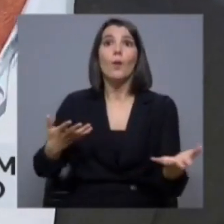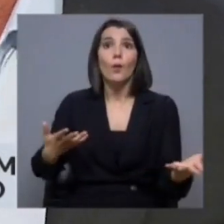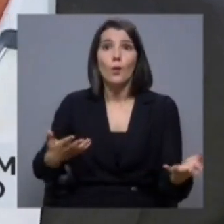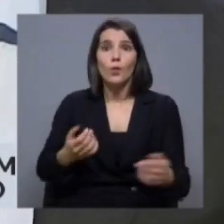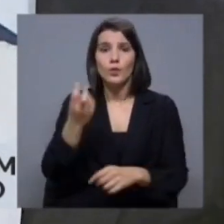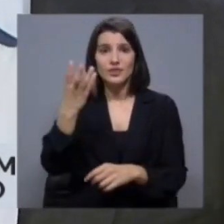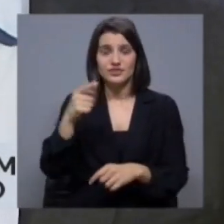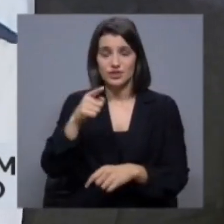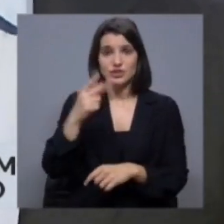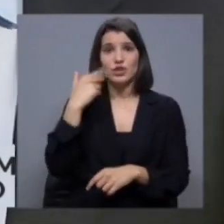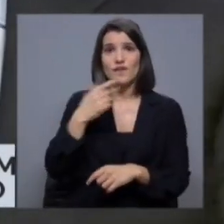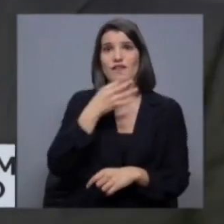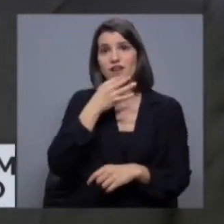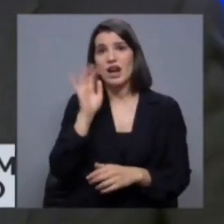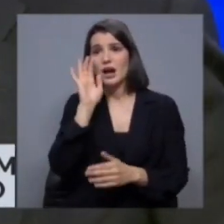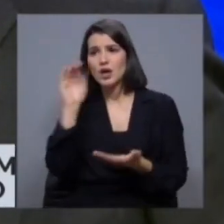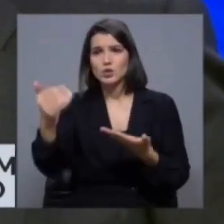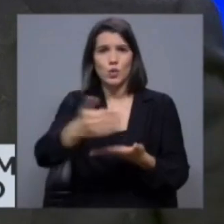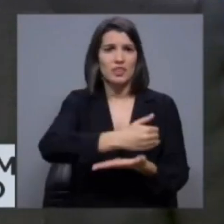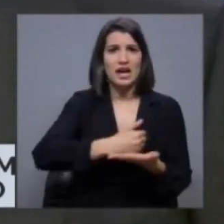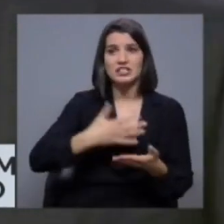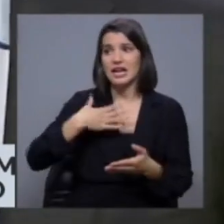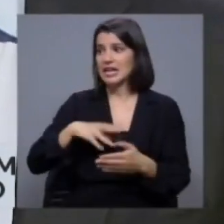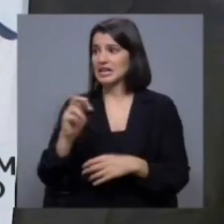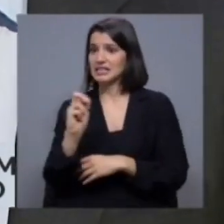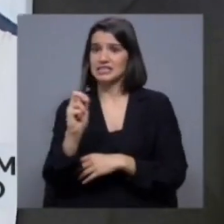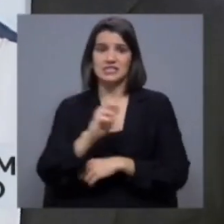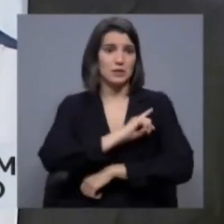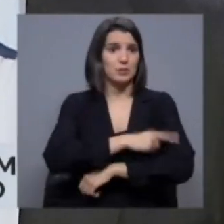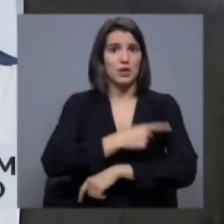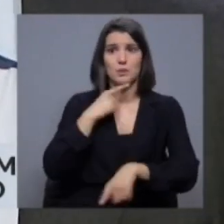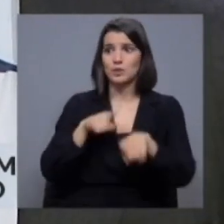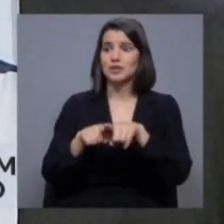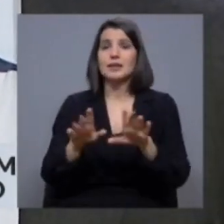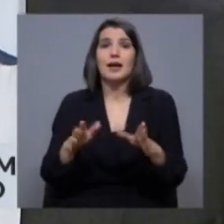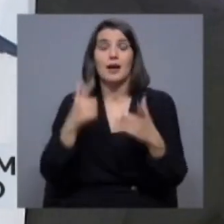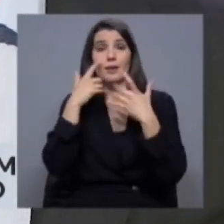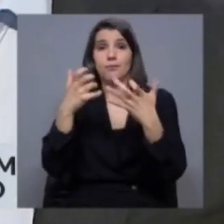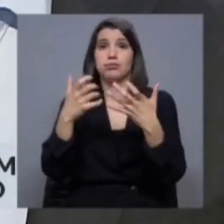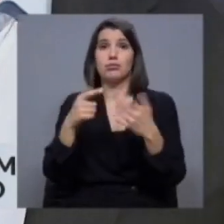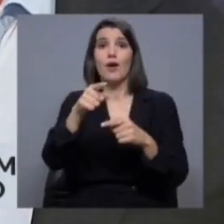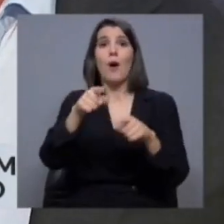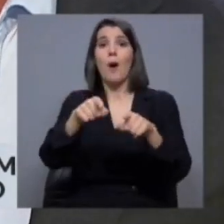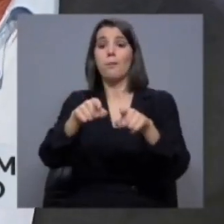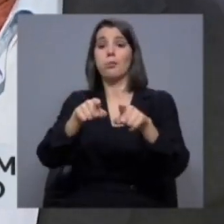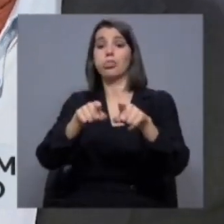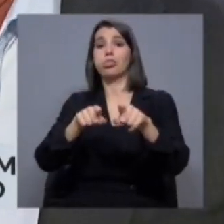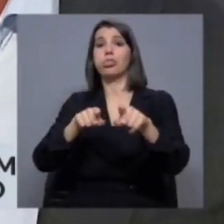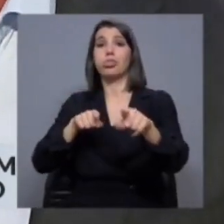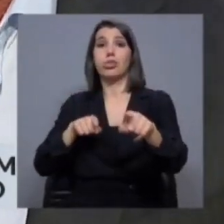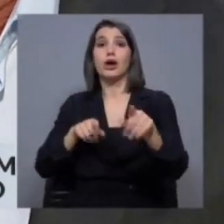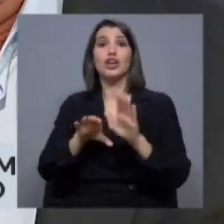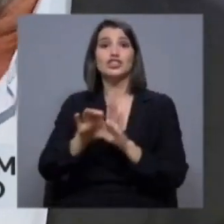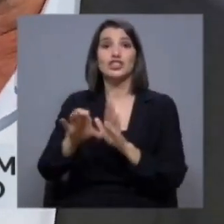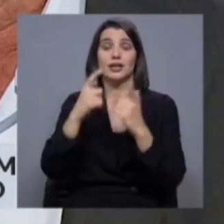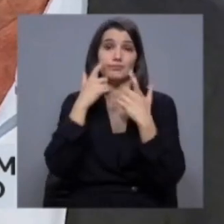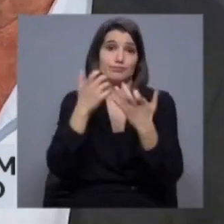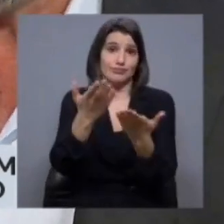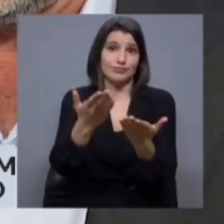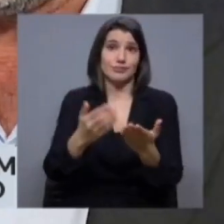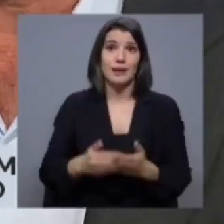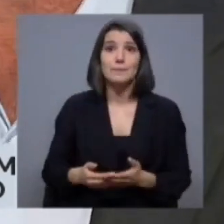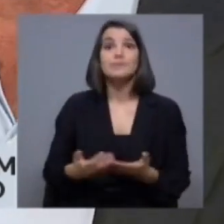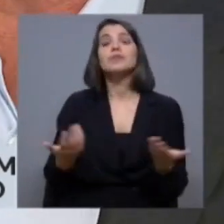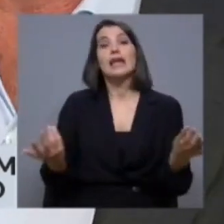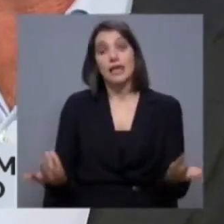vezes mais não deve ter vai citar sondagens o que quer se a terceira força política para tem Evidente perde a velocidade de um que eu chegar a gente sabe